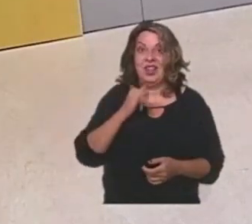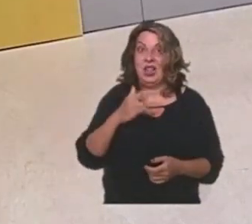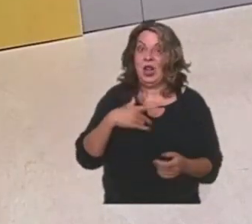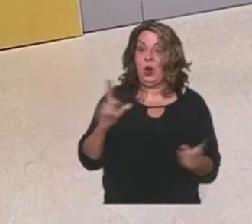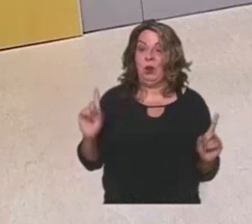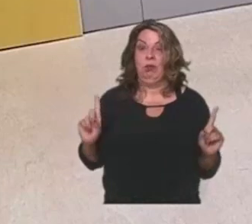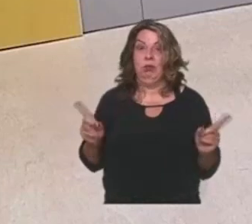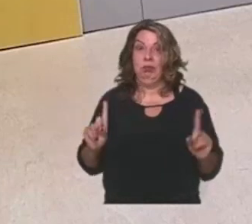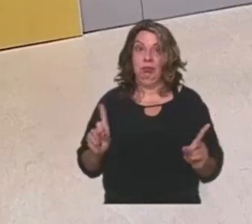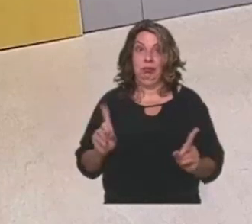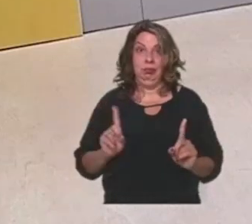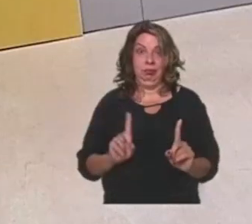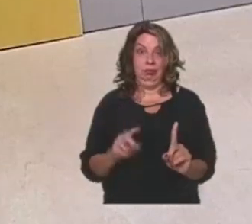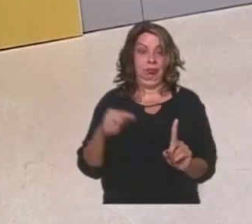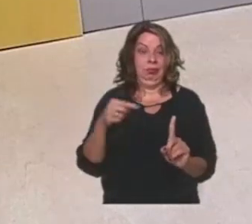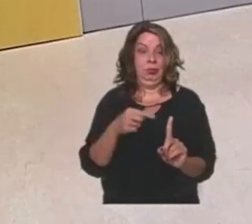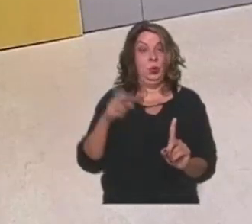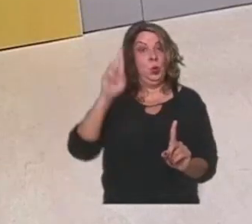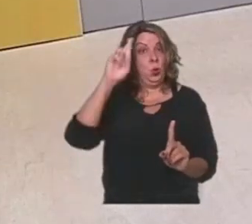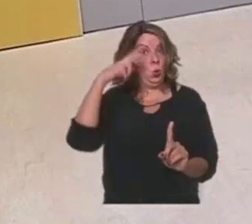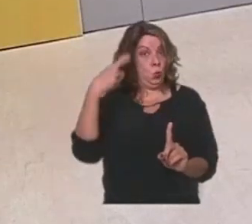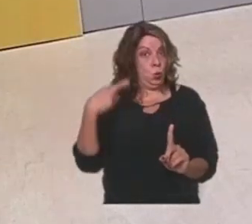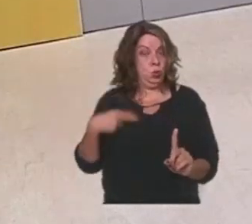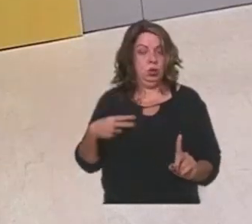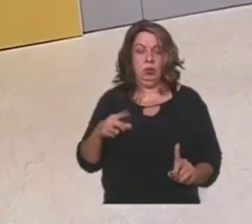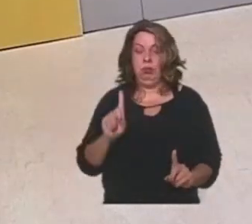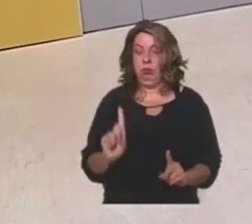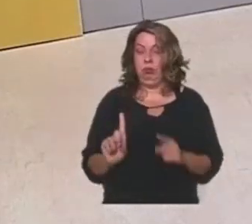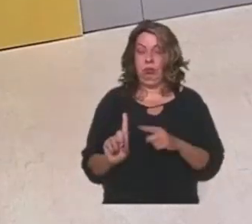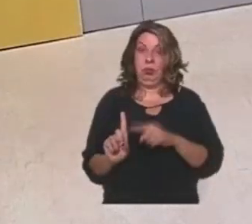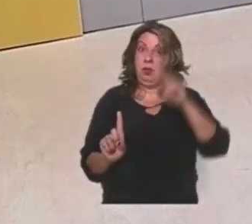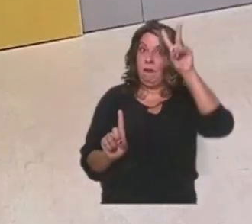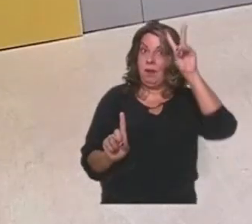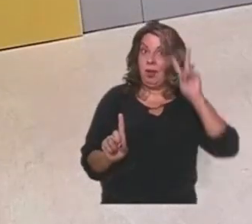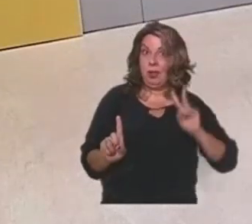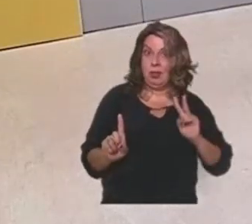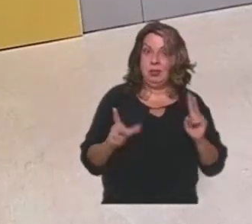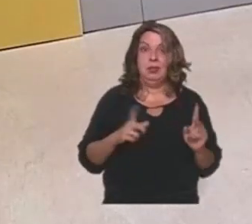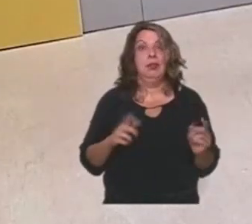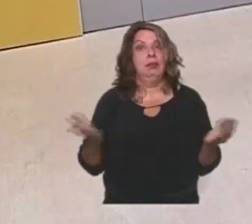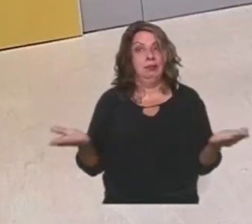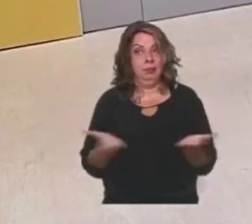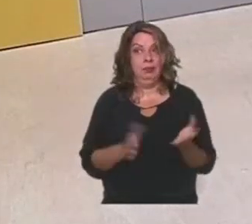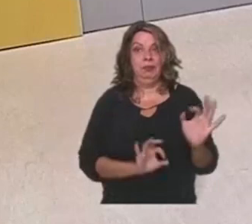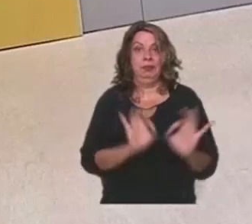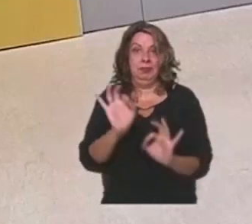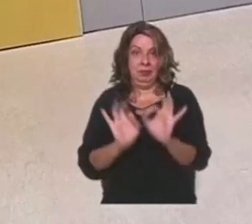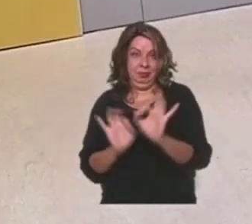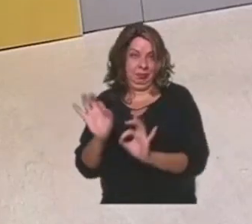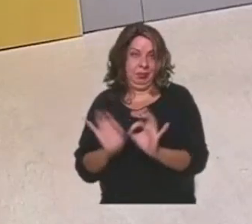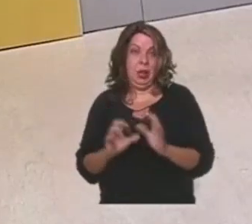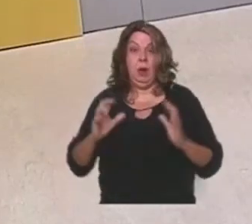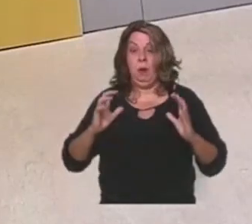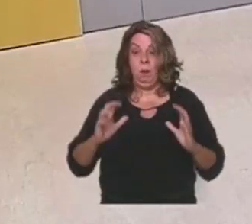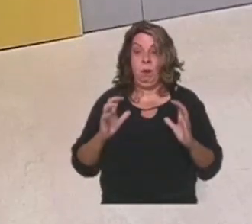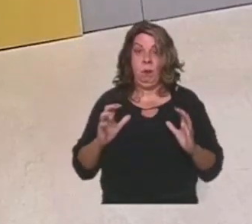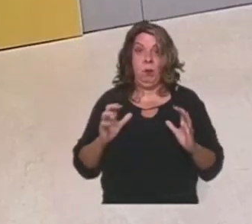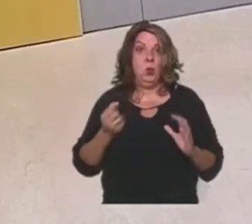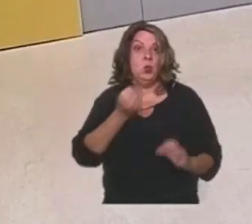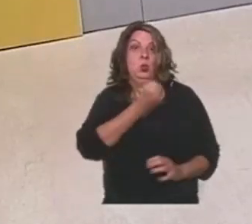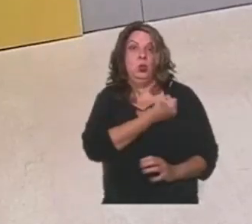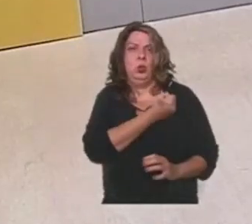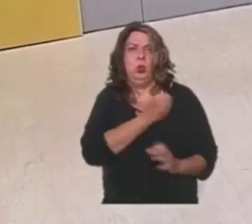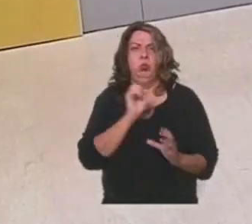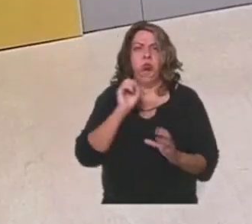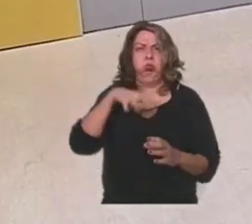Santilva, assistentes de estúdio neste domingão especial Independência Cajucap. Estão aqui preparando a nossa